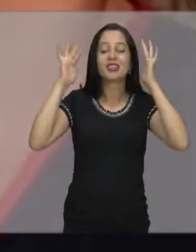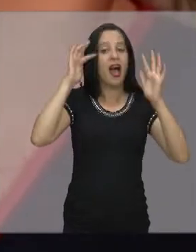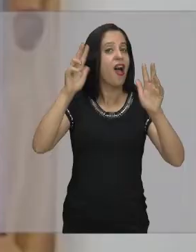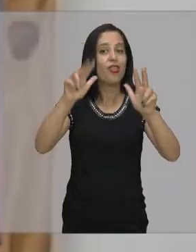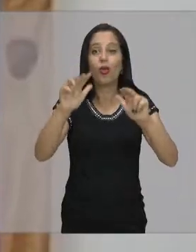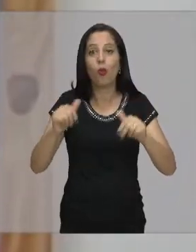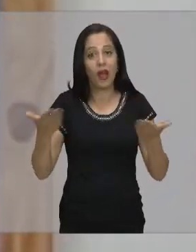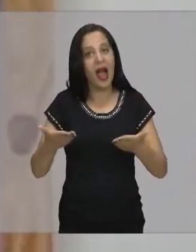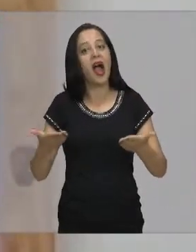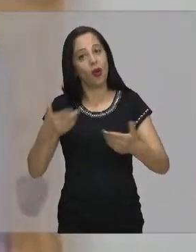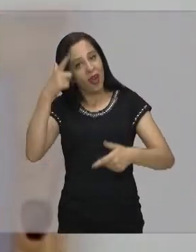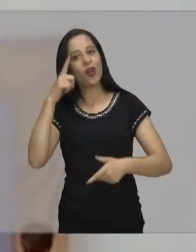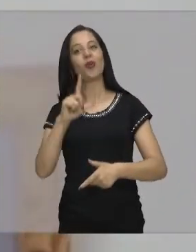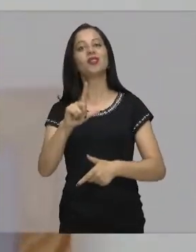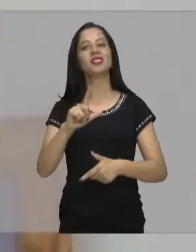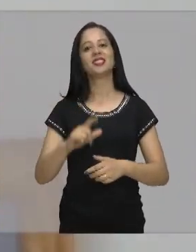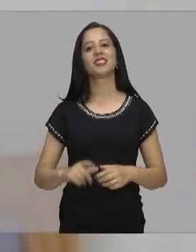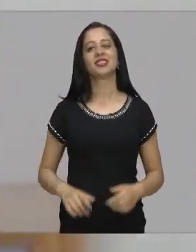eu consigo.